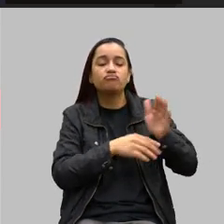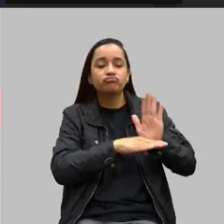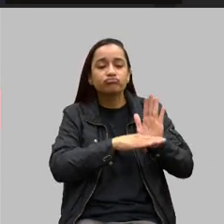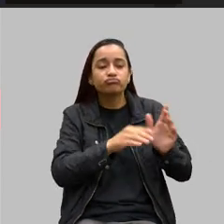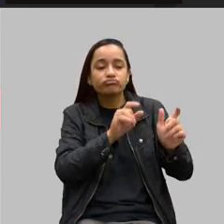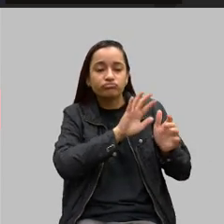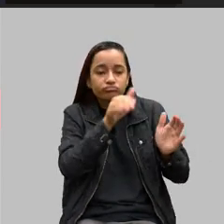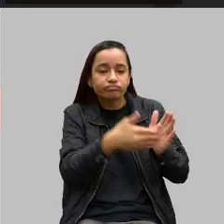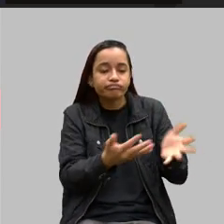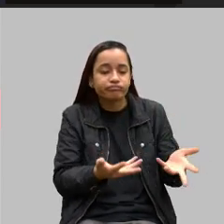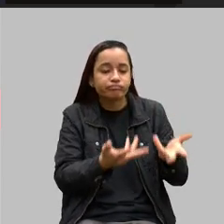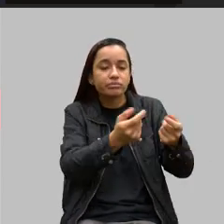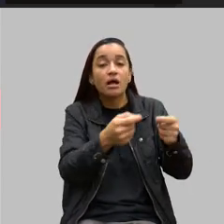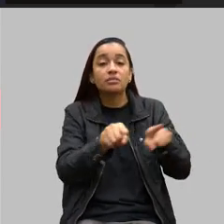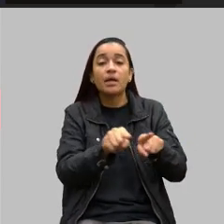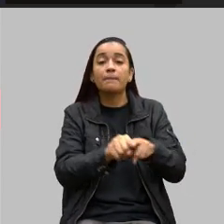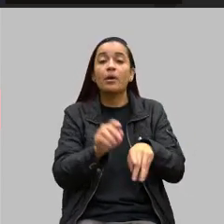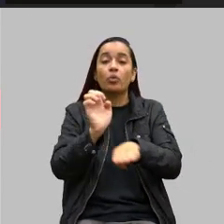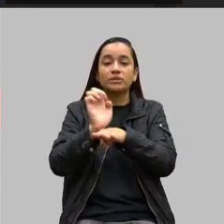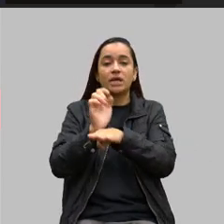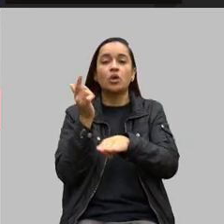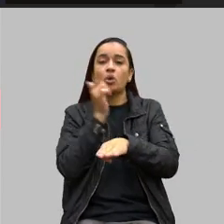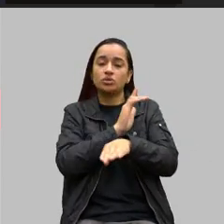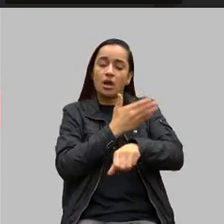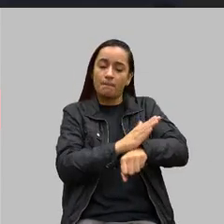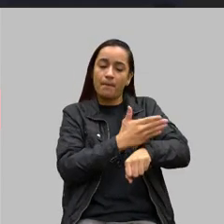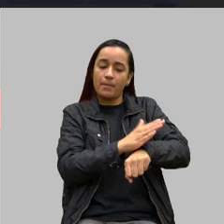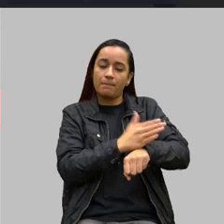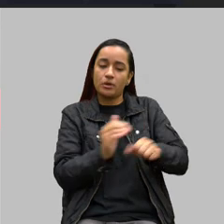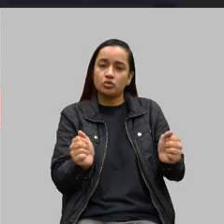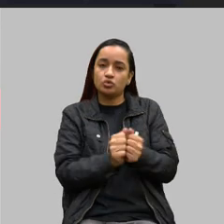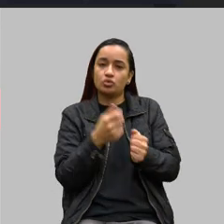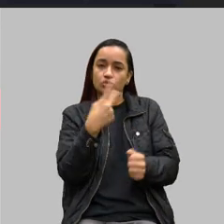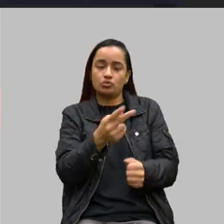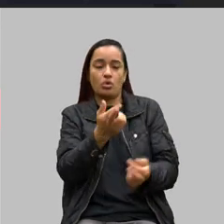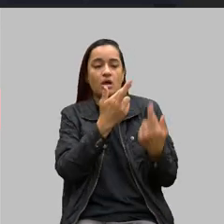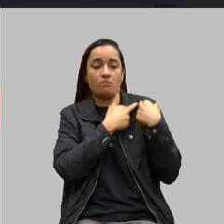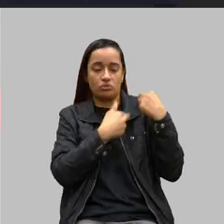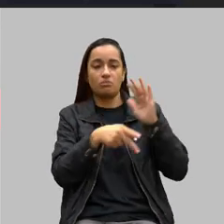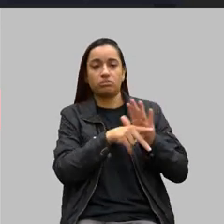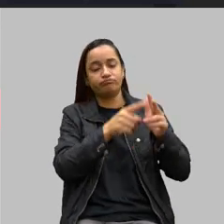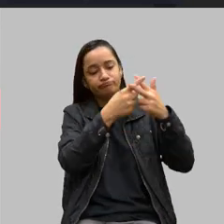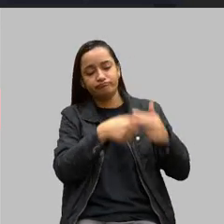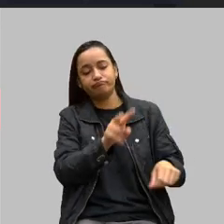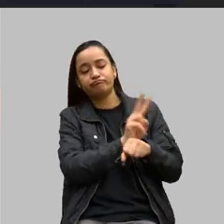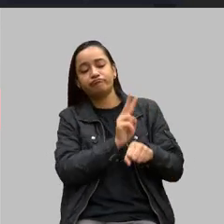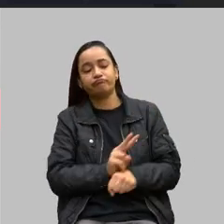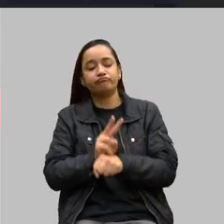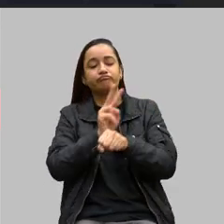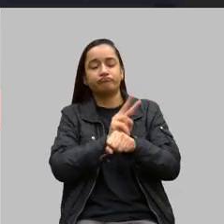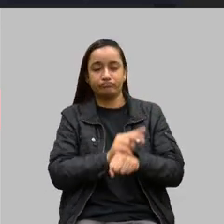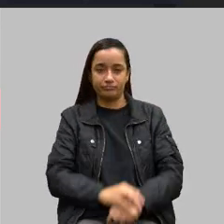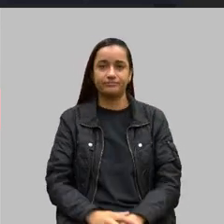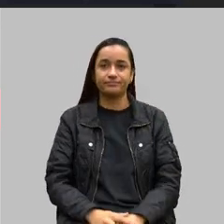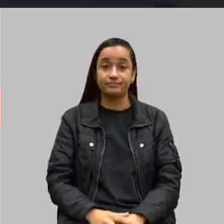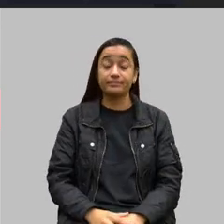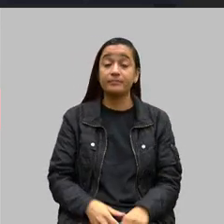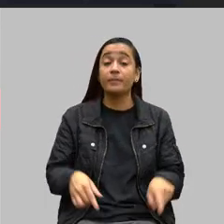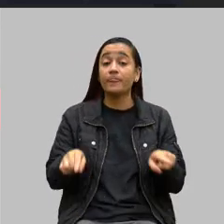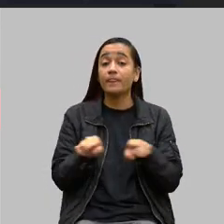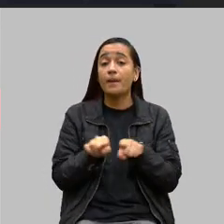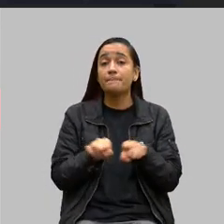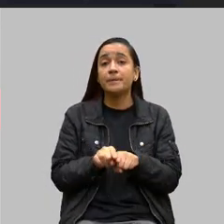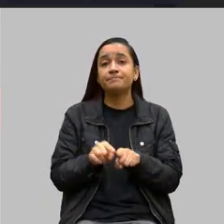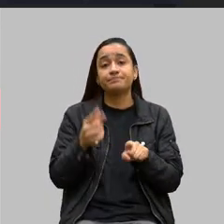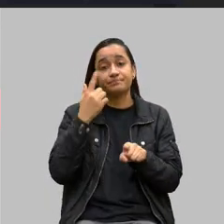contrato que o estado possa atuar e cumprir com seu papel também fiscalizador e ainda falando da mobilidade eu queria aqui trazer alguns